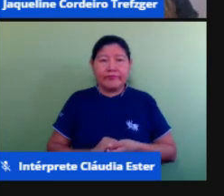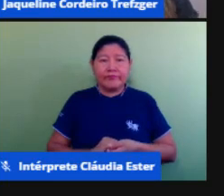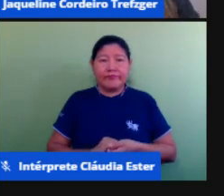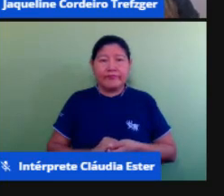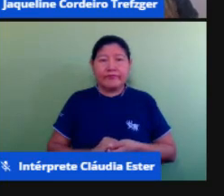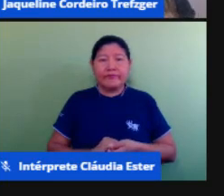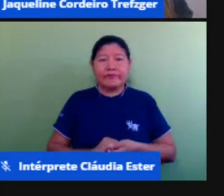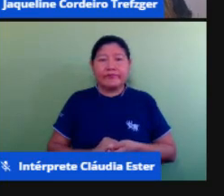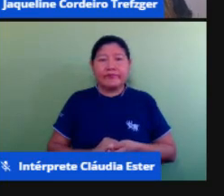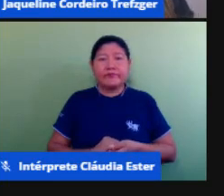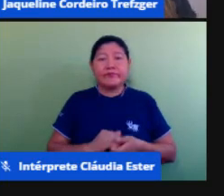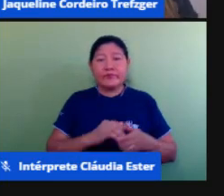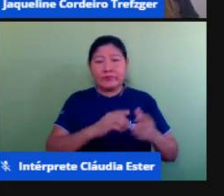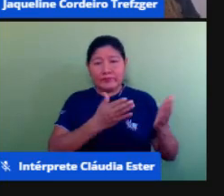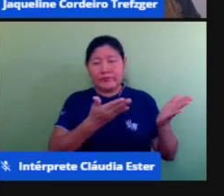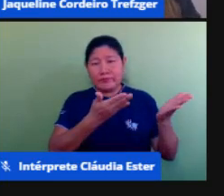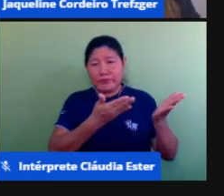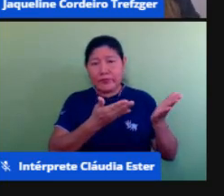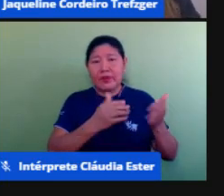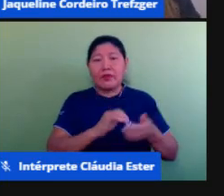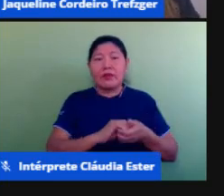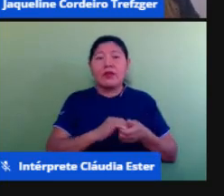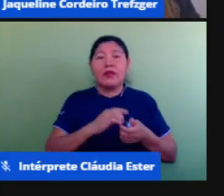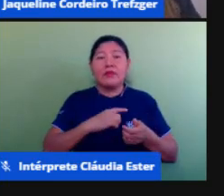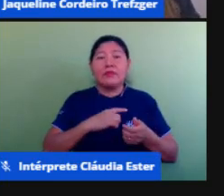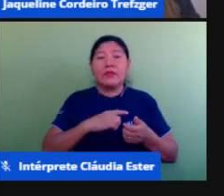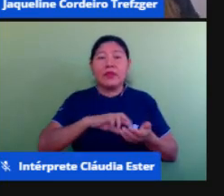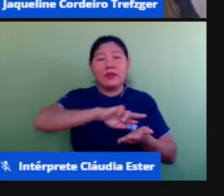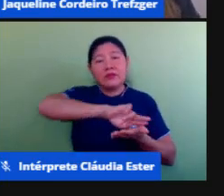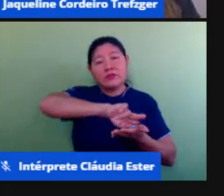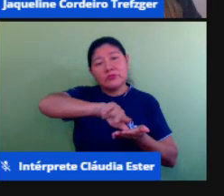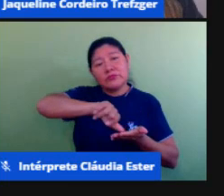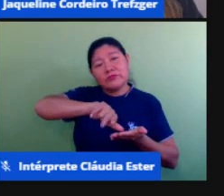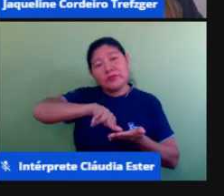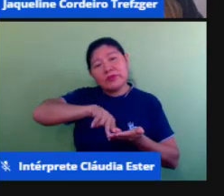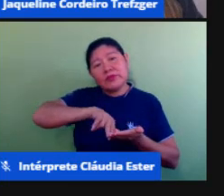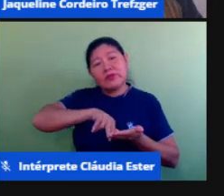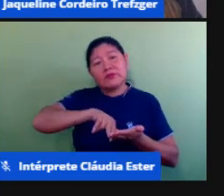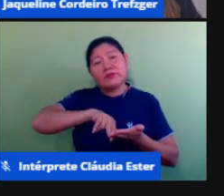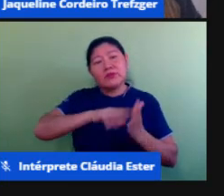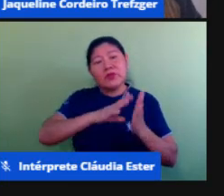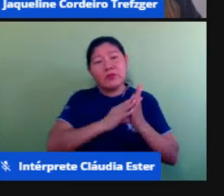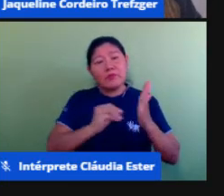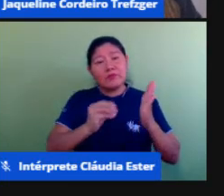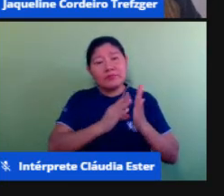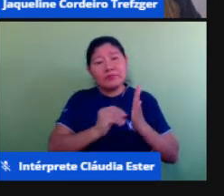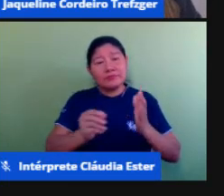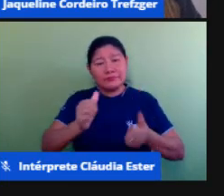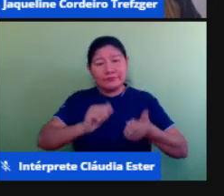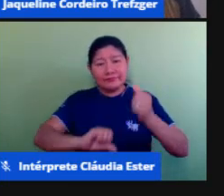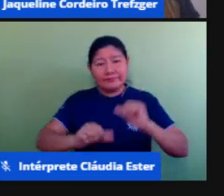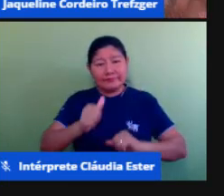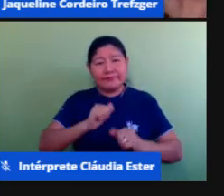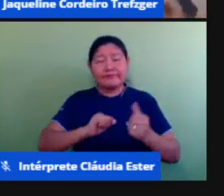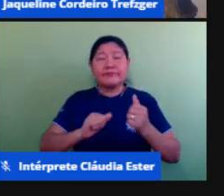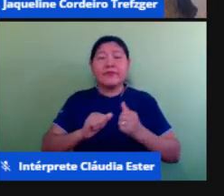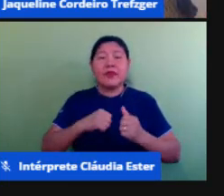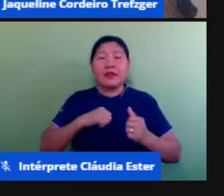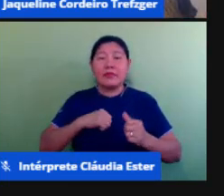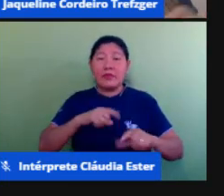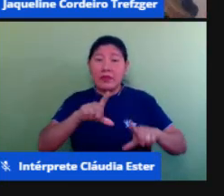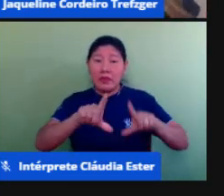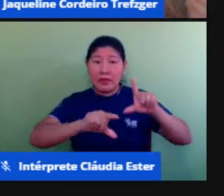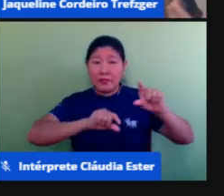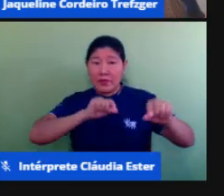Aqui, nesse slide, eu trago para vocês os tipos de avaliação, né? Nós temos as questões, a escolha de